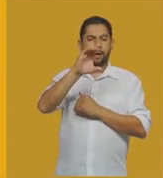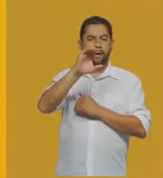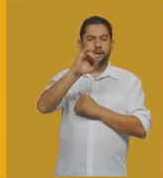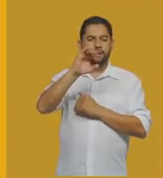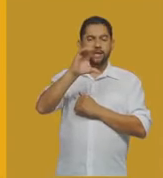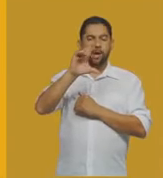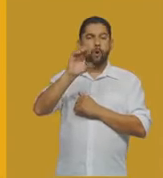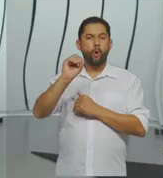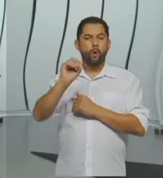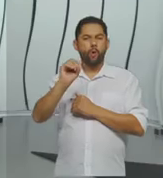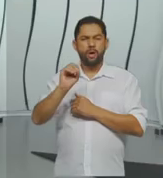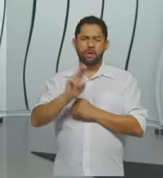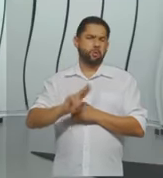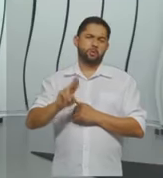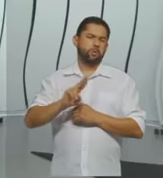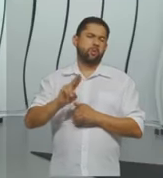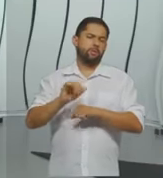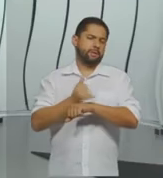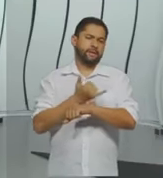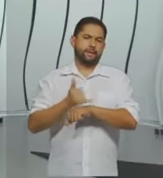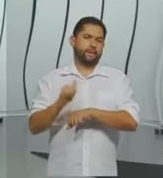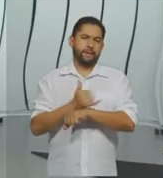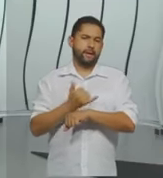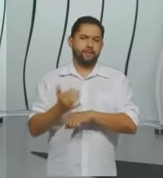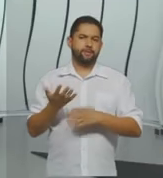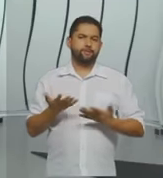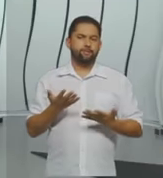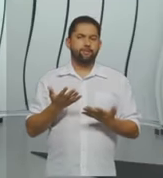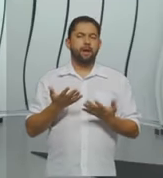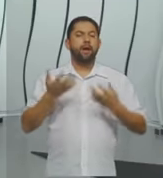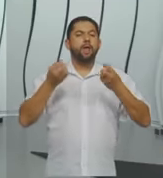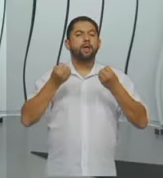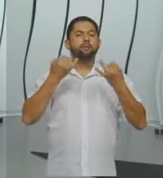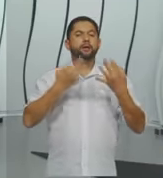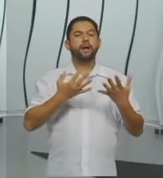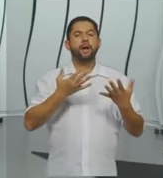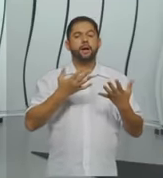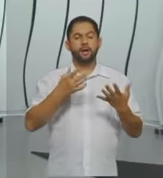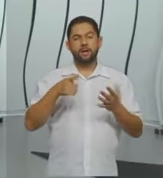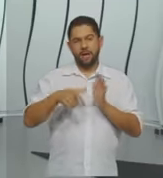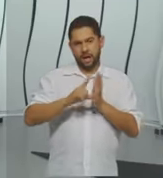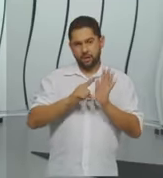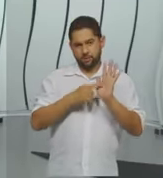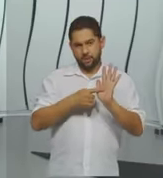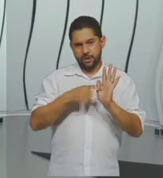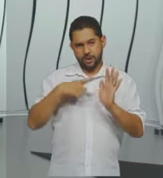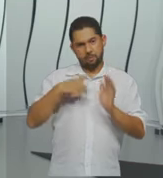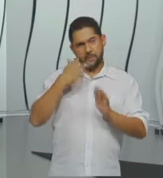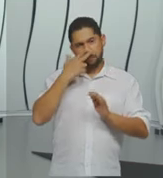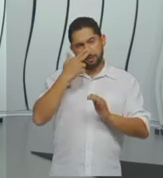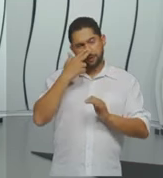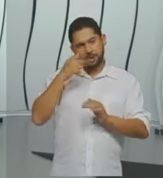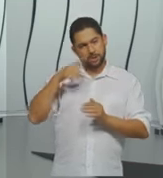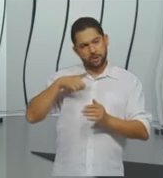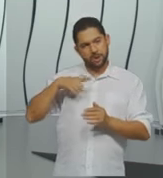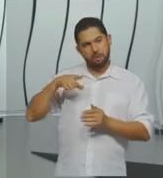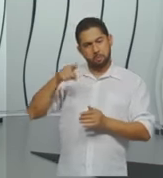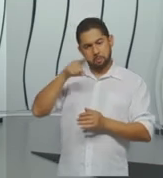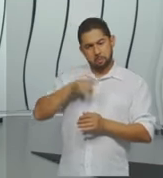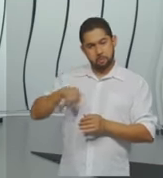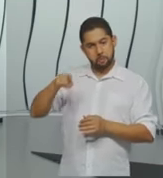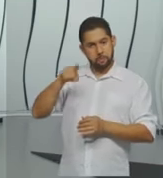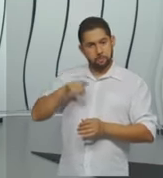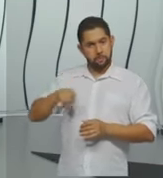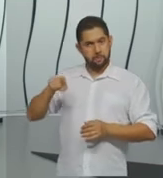essa gambiarra para poder justificar aquele movimento que eu mostrei para vocês na imagem anterior. Observem aqui, ó, fazendo